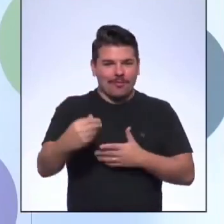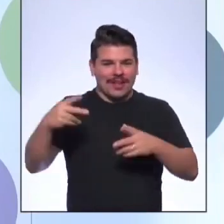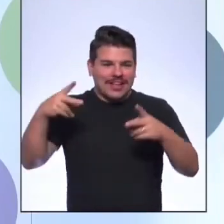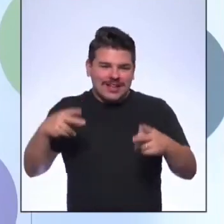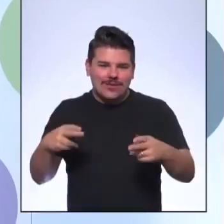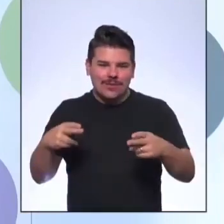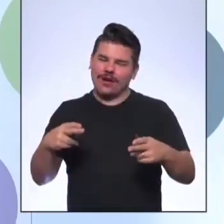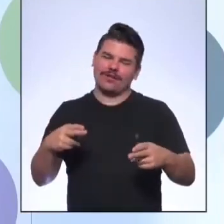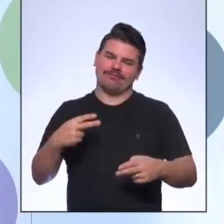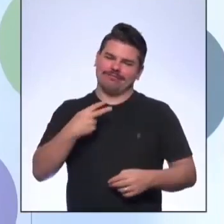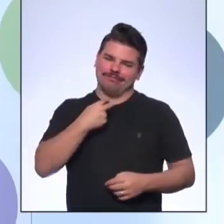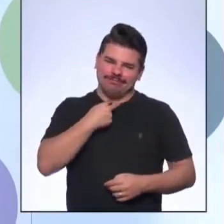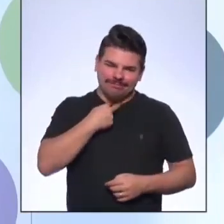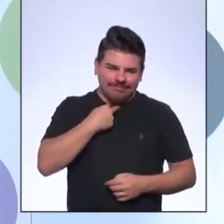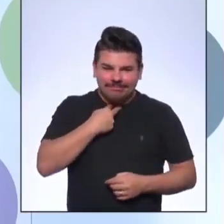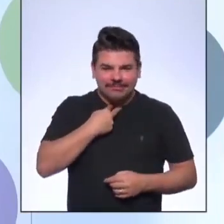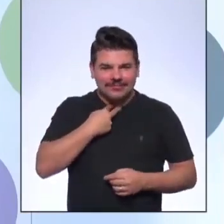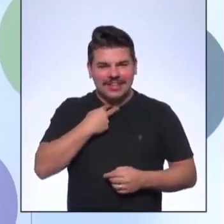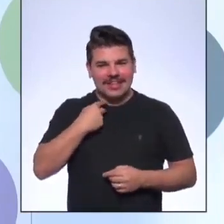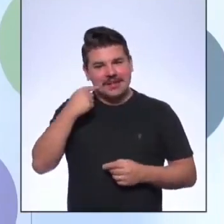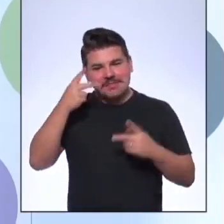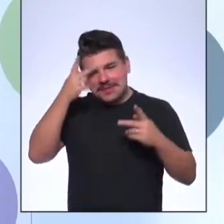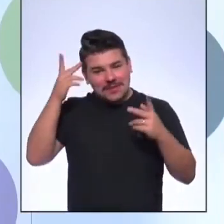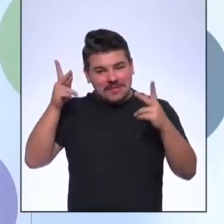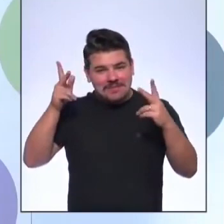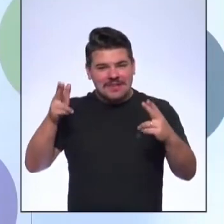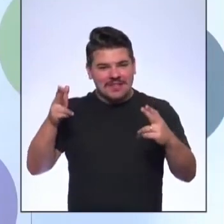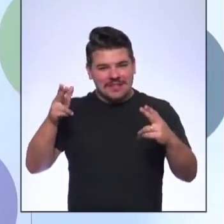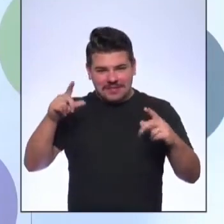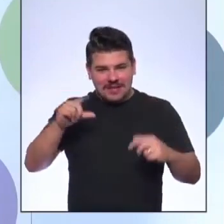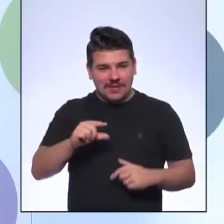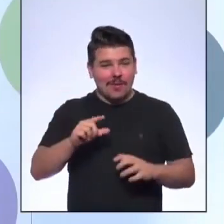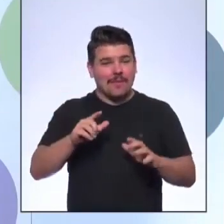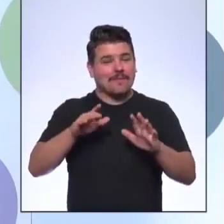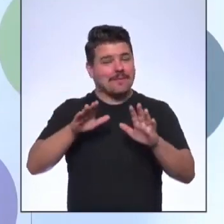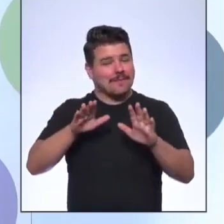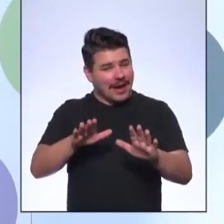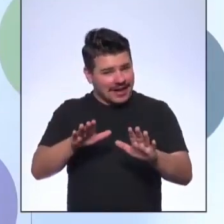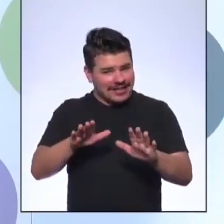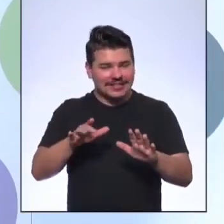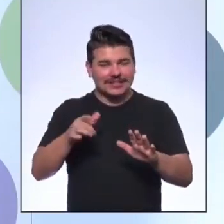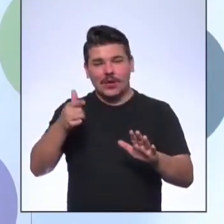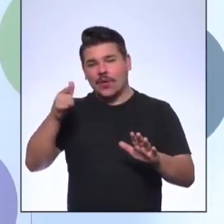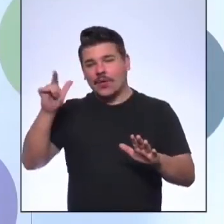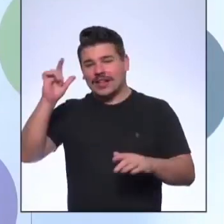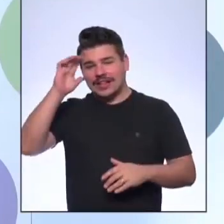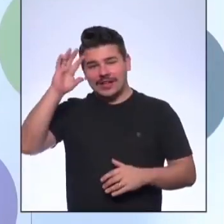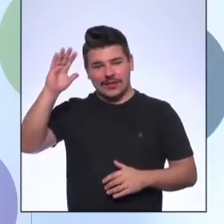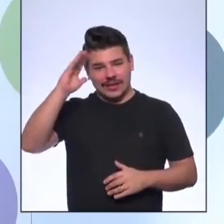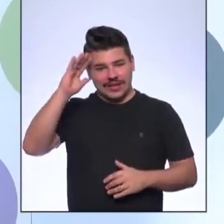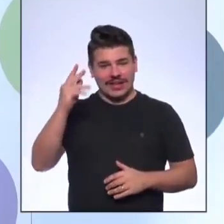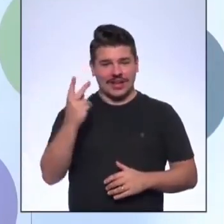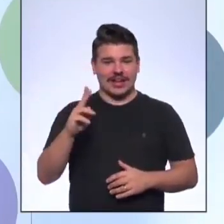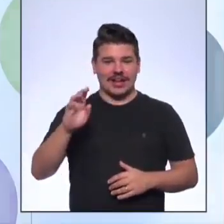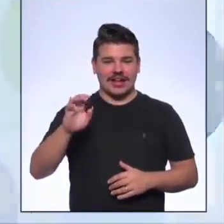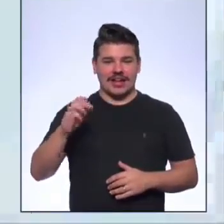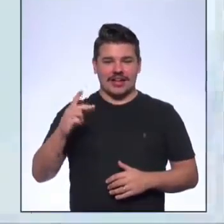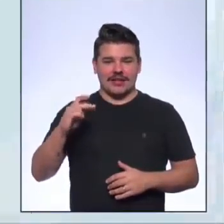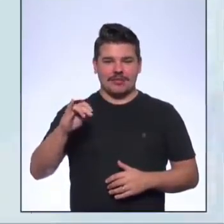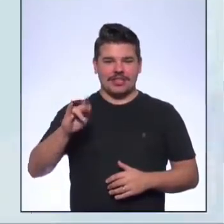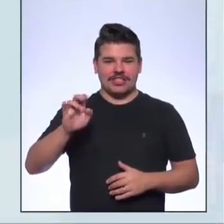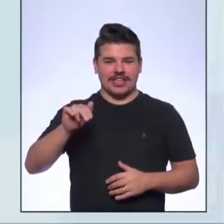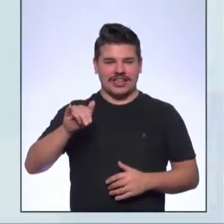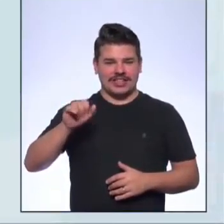sentido né, você ter uma miniatura ali. Em contrapartida, a teoria da epigênese, ela diz que isso não faz o